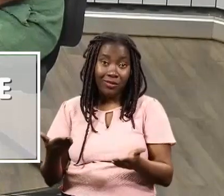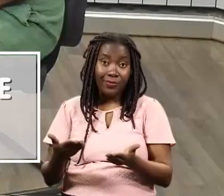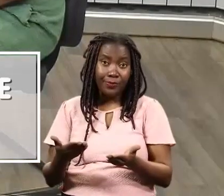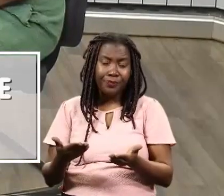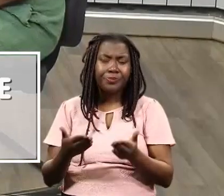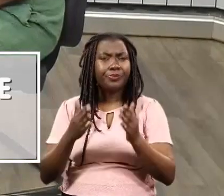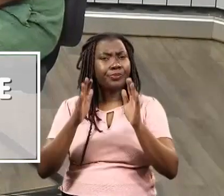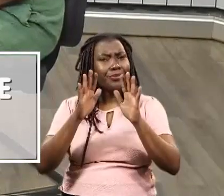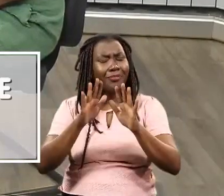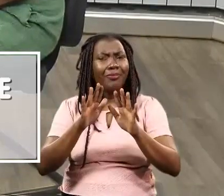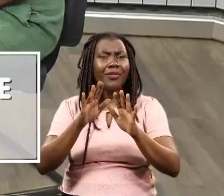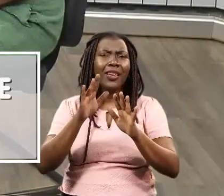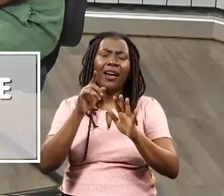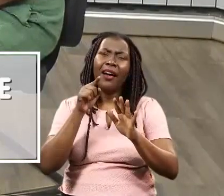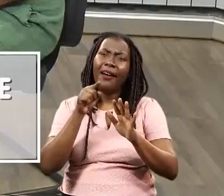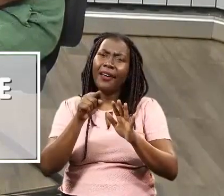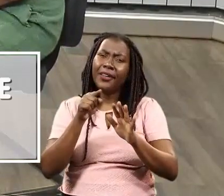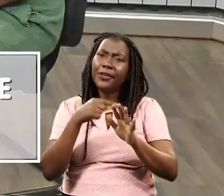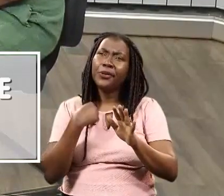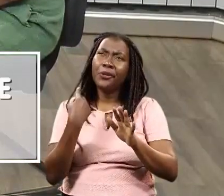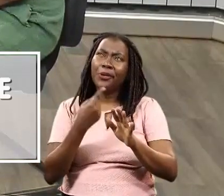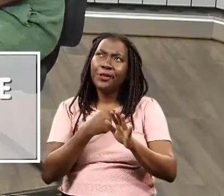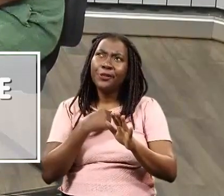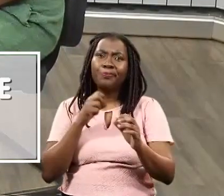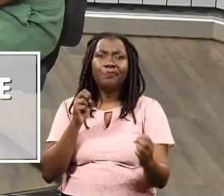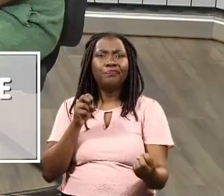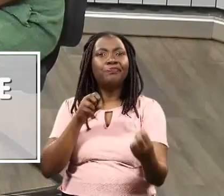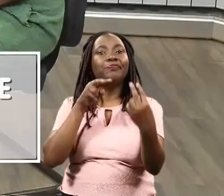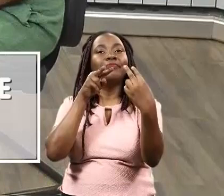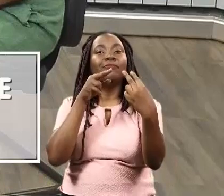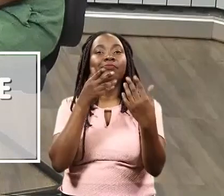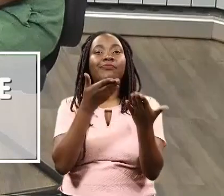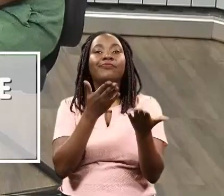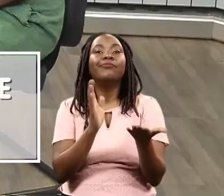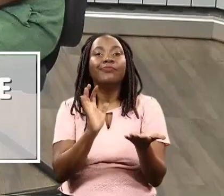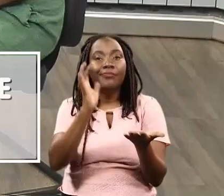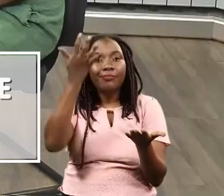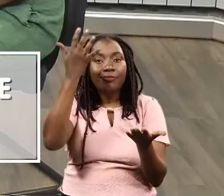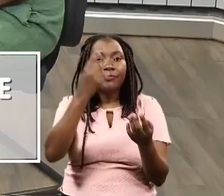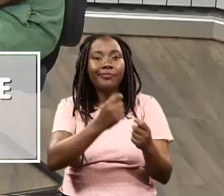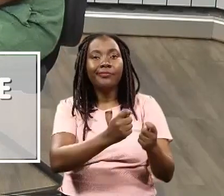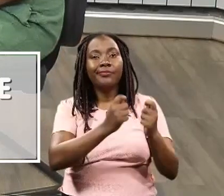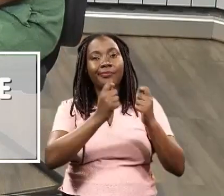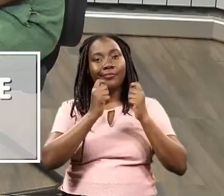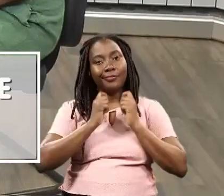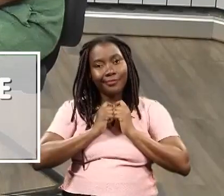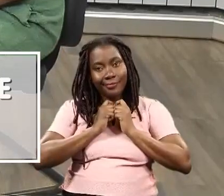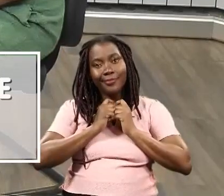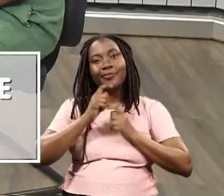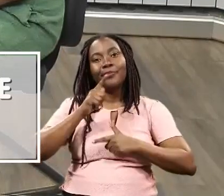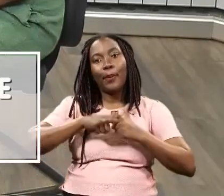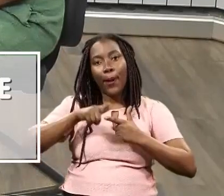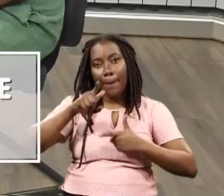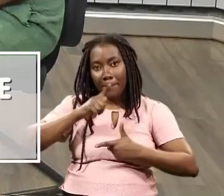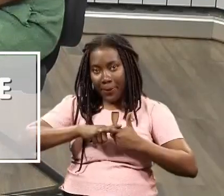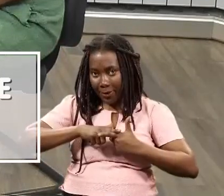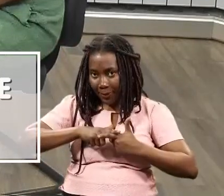Exato. Mas aí nós acabamos nos deparando com uma situação que pode nos trazer aí um grande